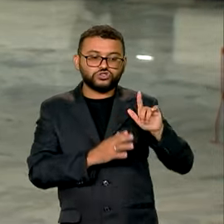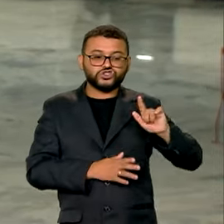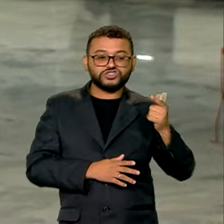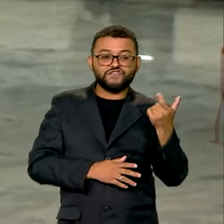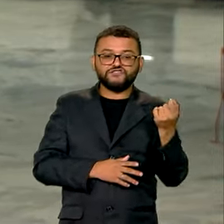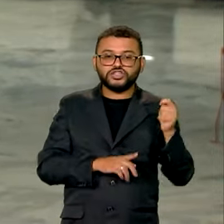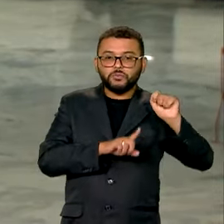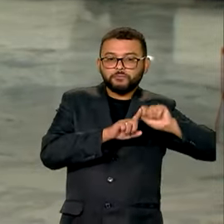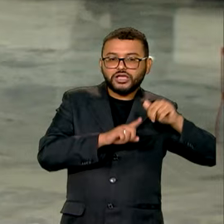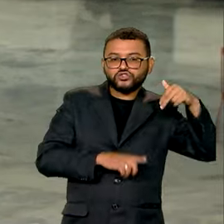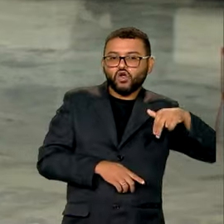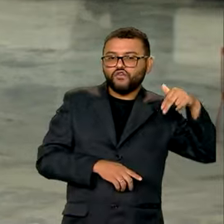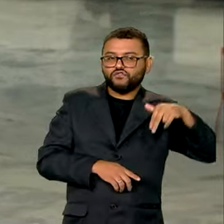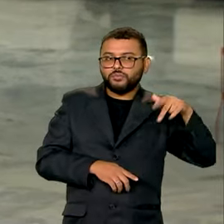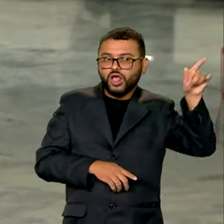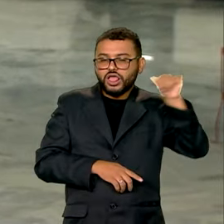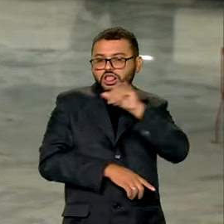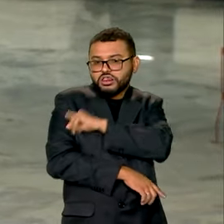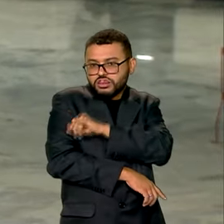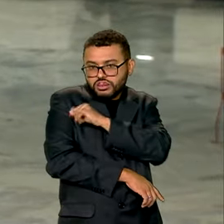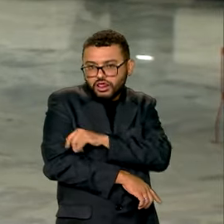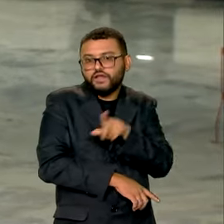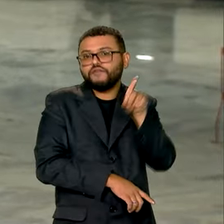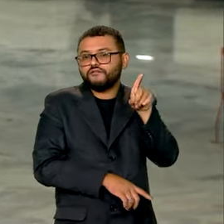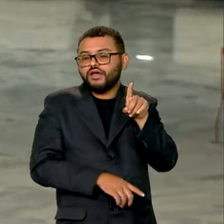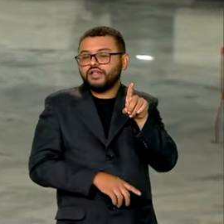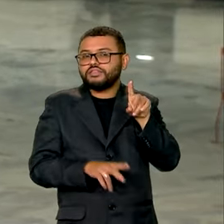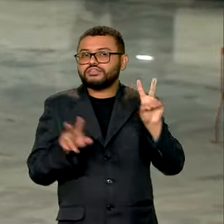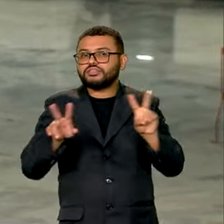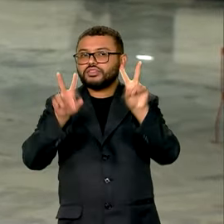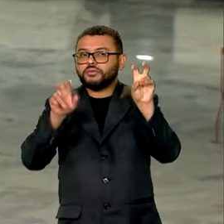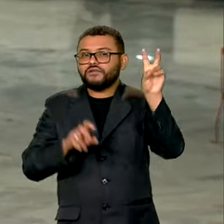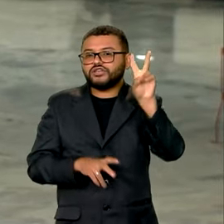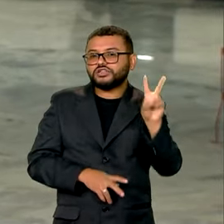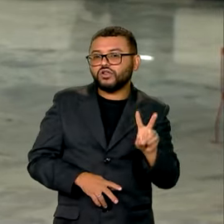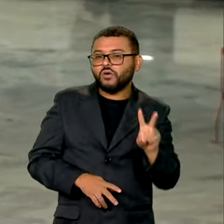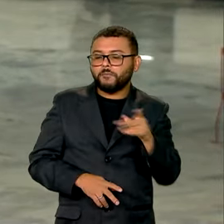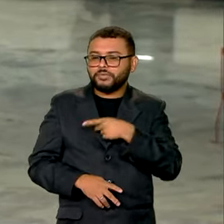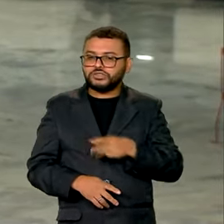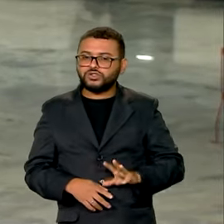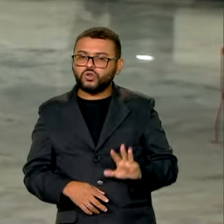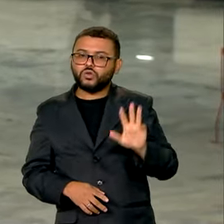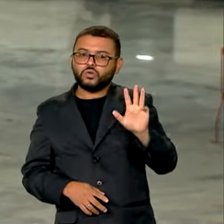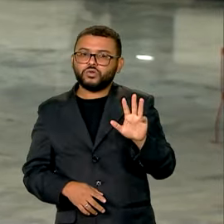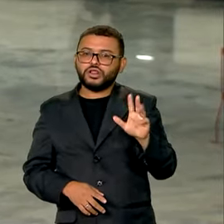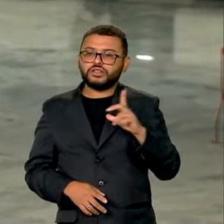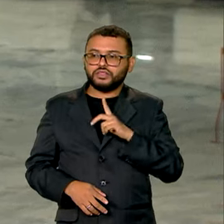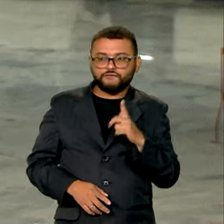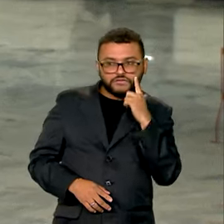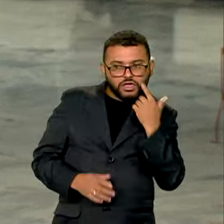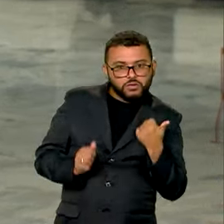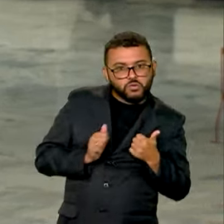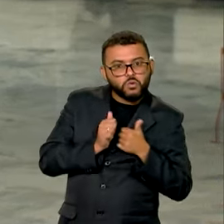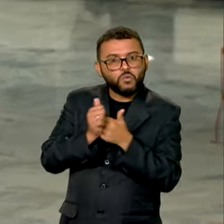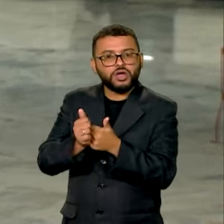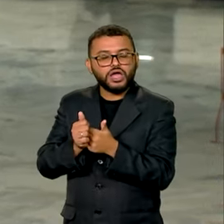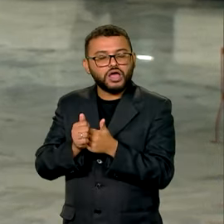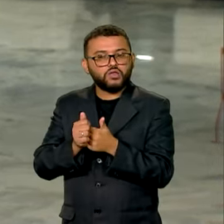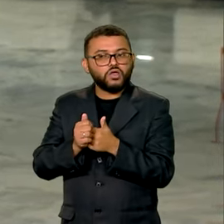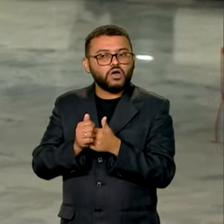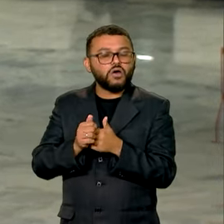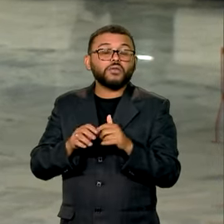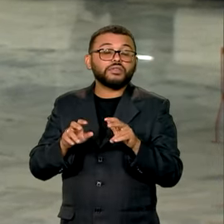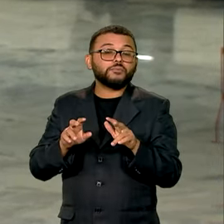em novembro, no Rio de Janeiro. Sobre Venezuela, o presidente Lula disse que tem acompanhado o processo